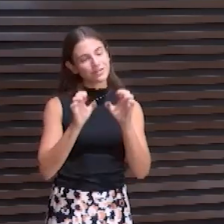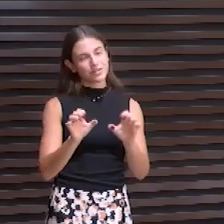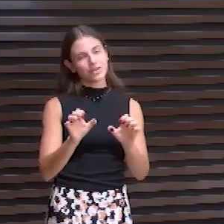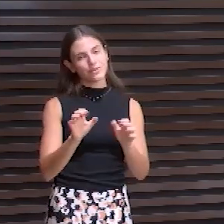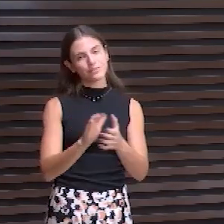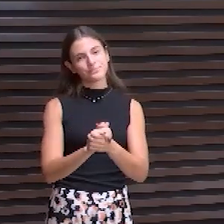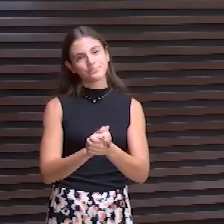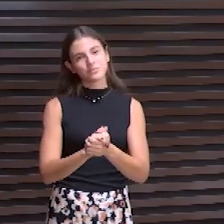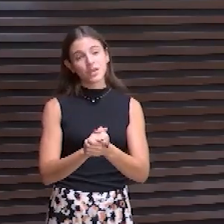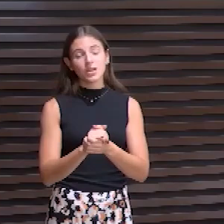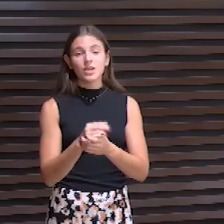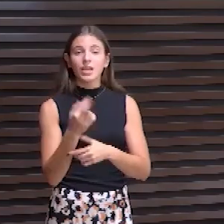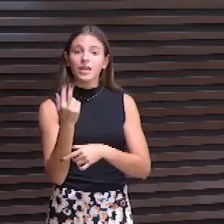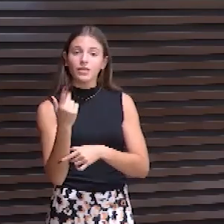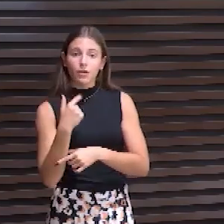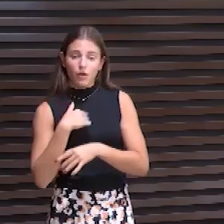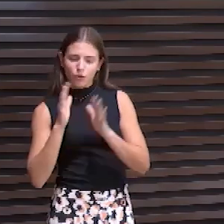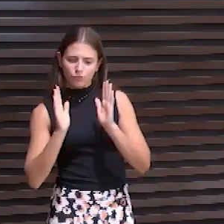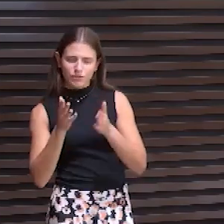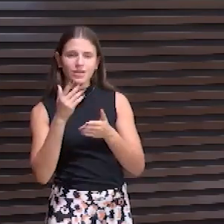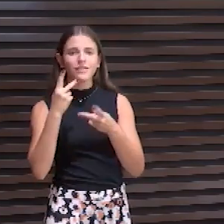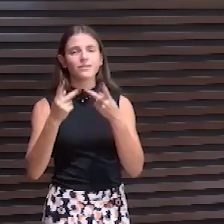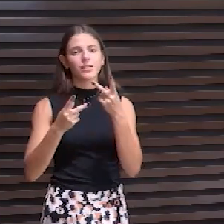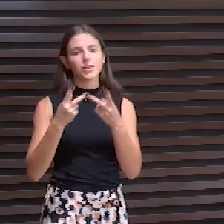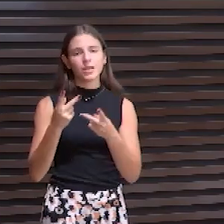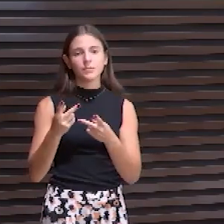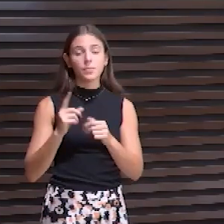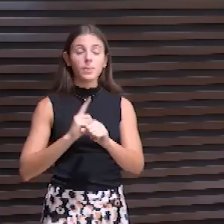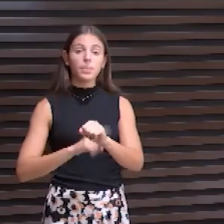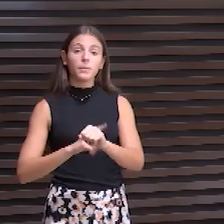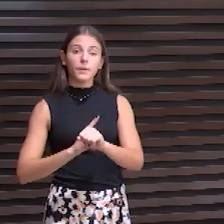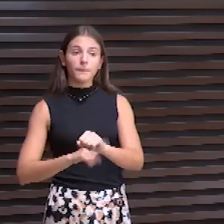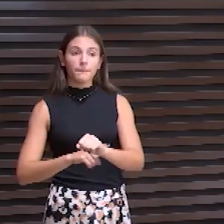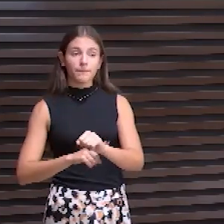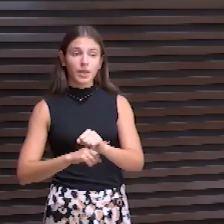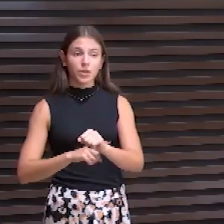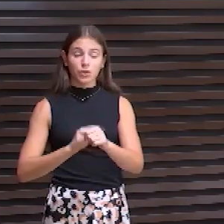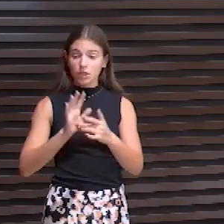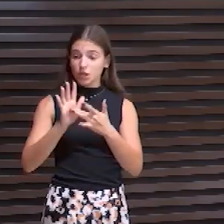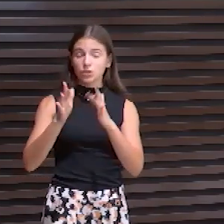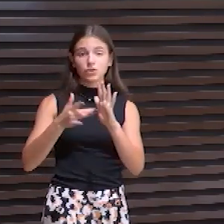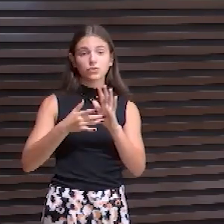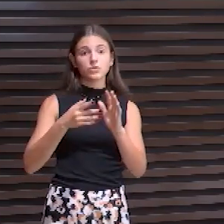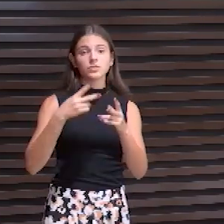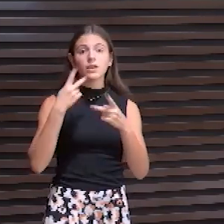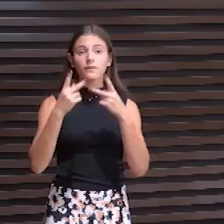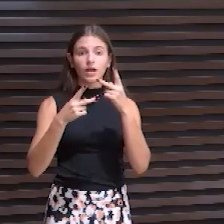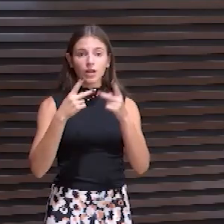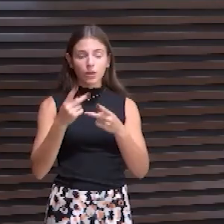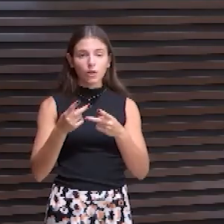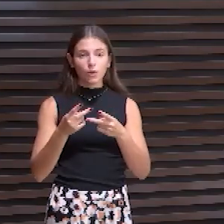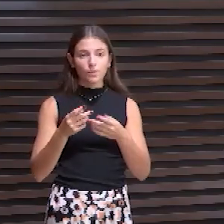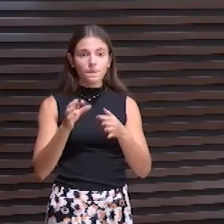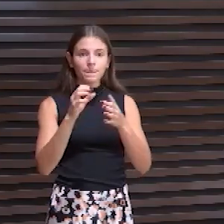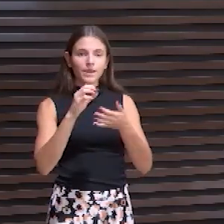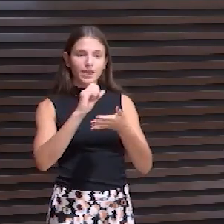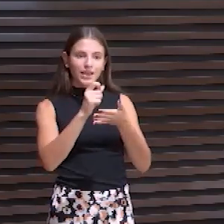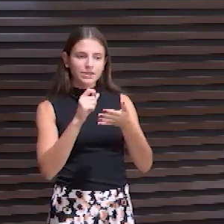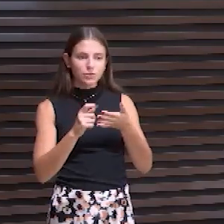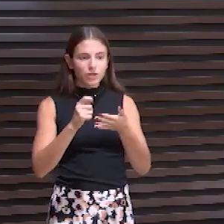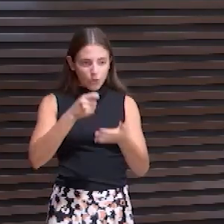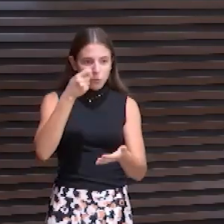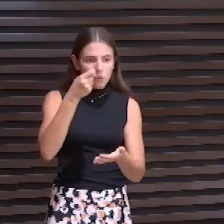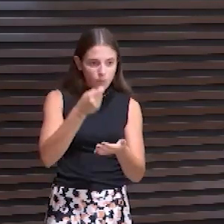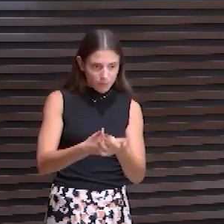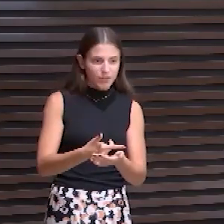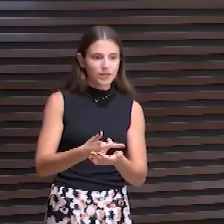E assim como eu já disse, quando ele fala que aquela escritura estava se cumprindo ali e naquele momento, ele estava chamando aqueles ouvintes